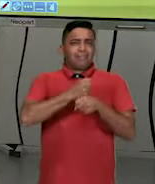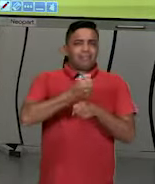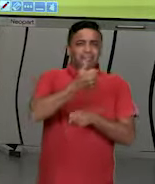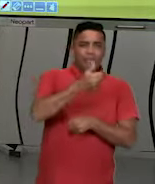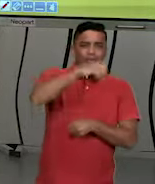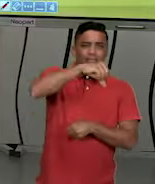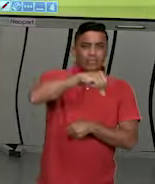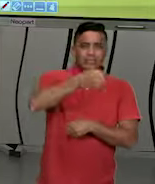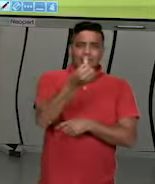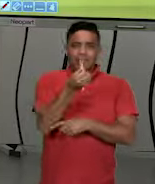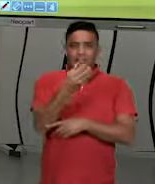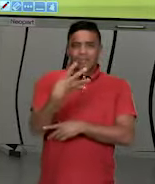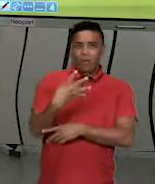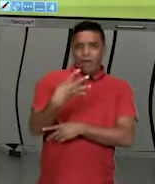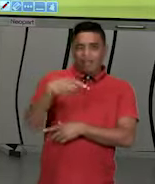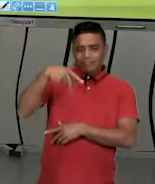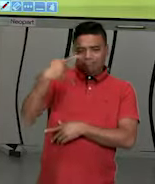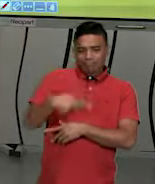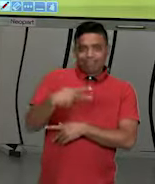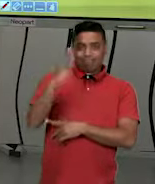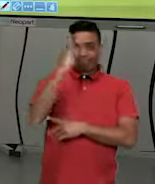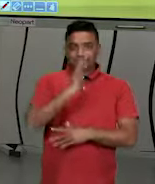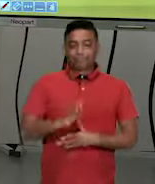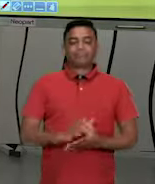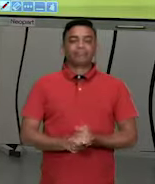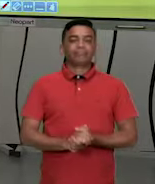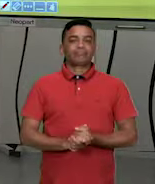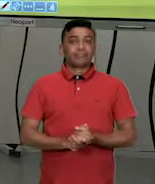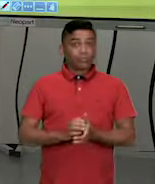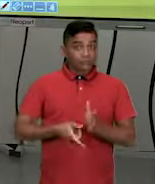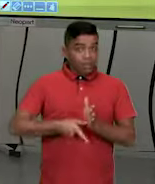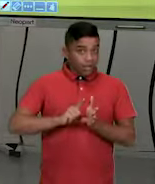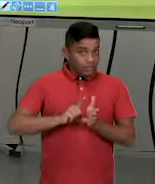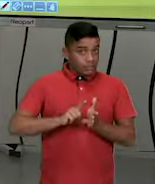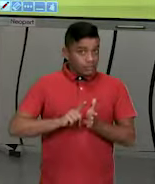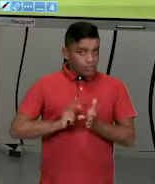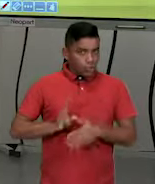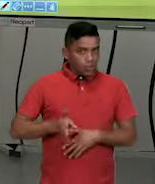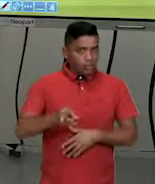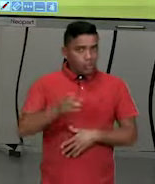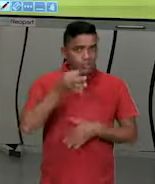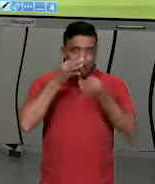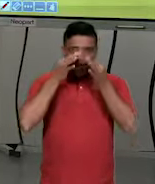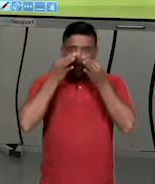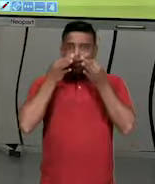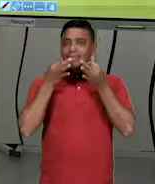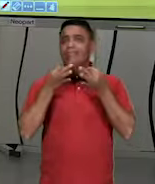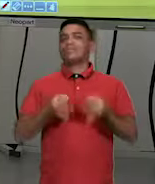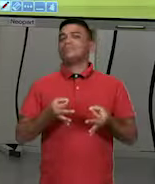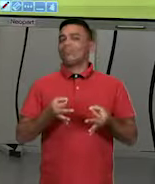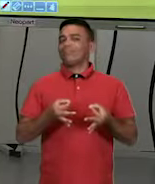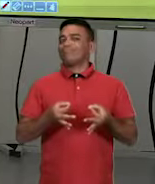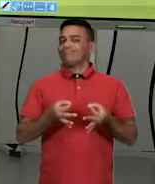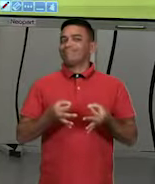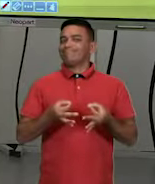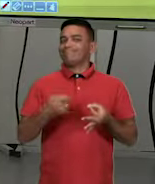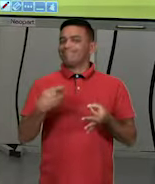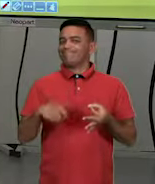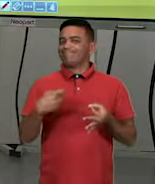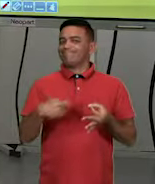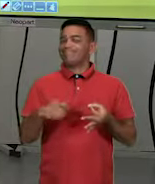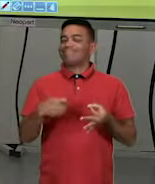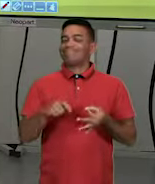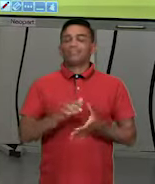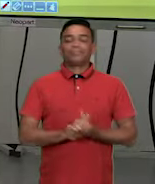gente? Vamos continuar, então. Antes de continuar, eu quero que vocês se atentem para uma coisa. Você